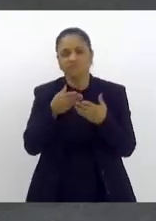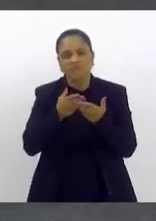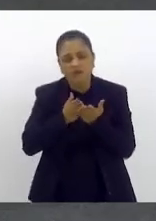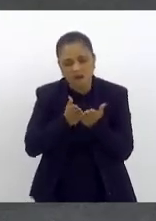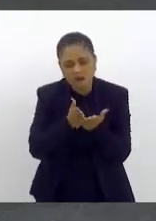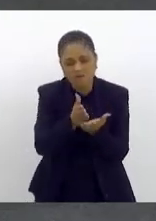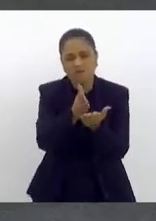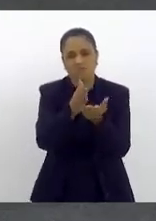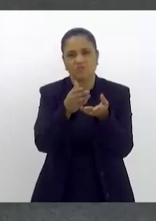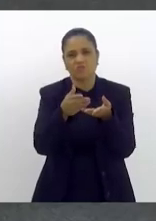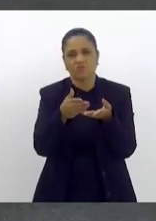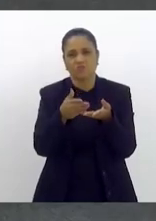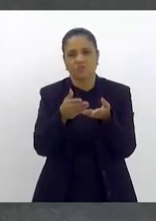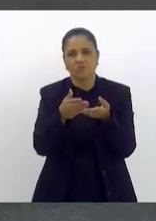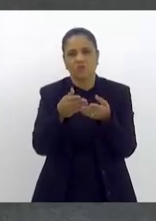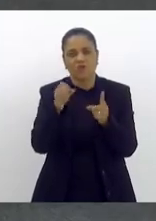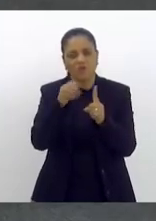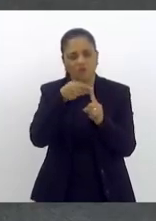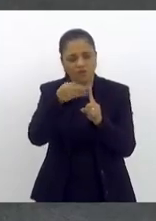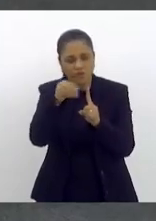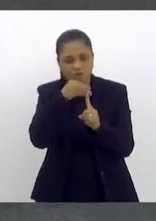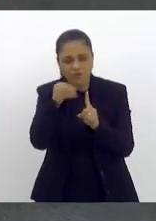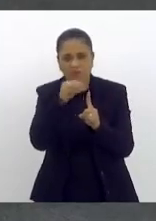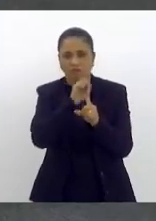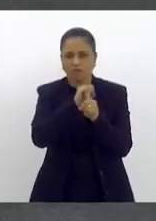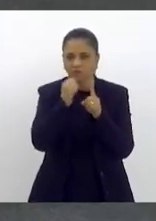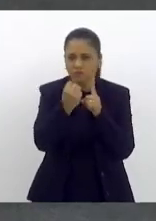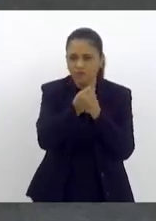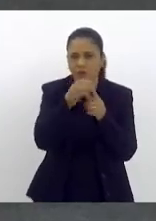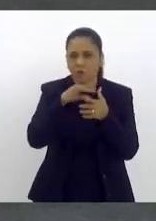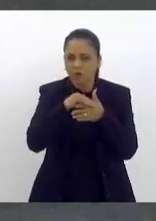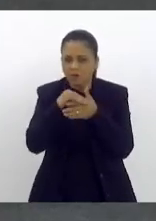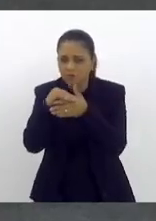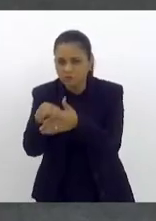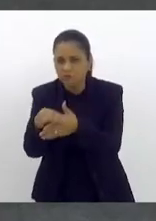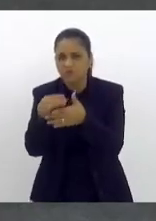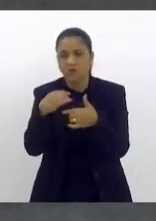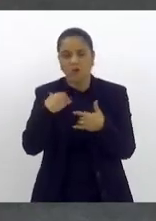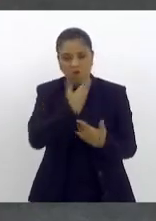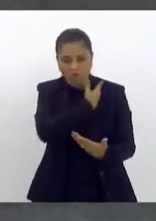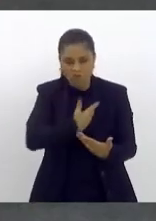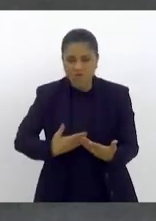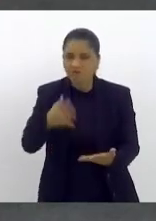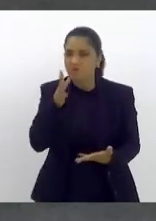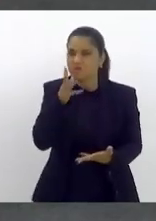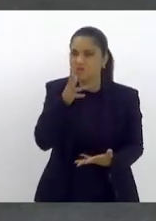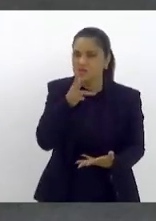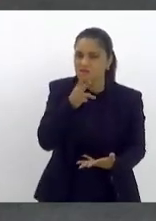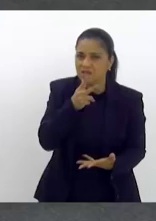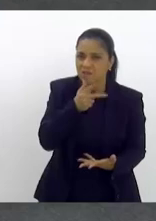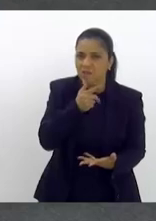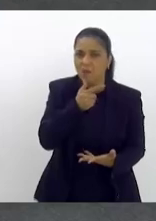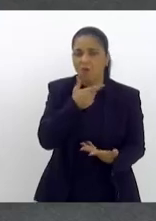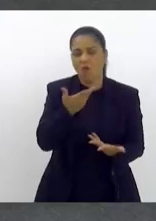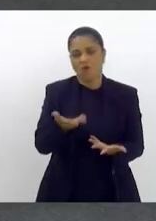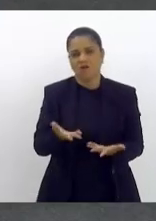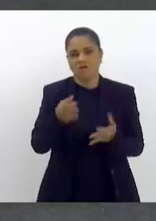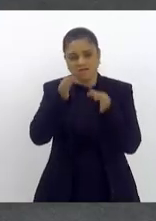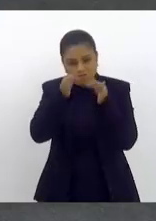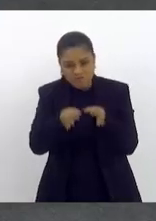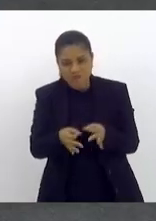com questões de vulnerabilidade social. O governo demora a fazer alguma coisa que dá certo. Quando